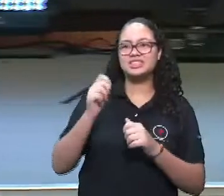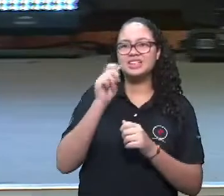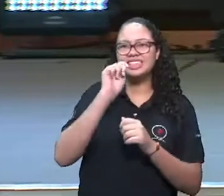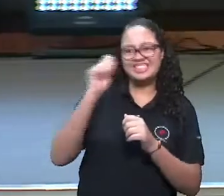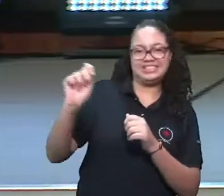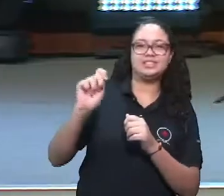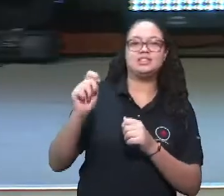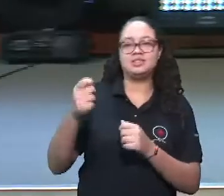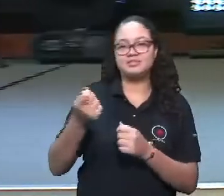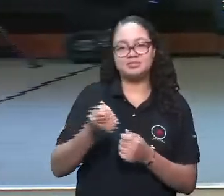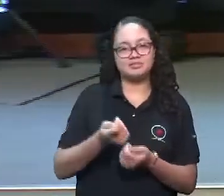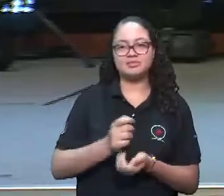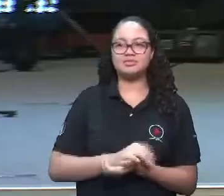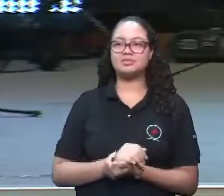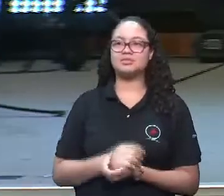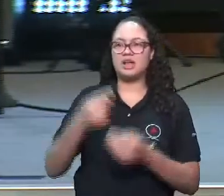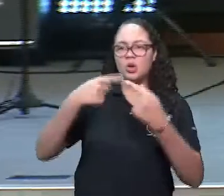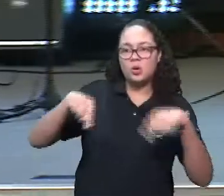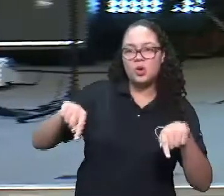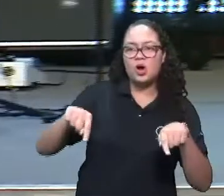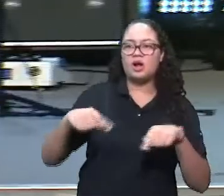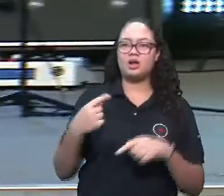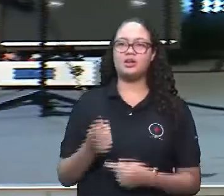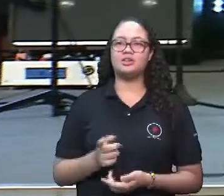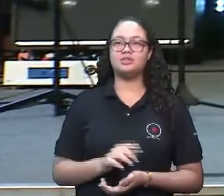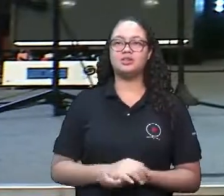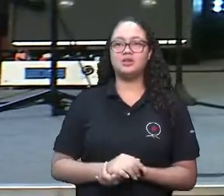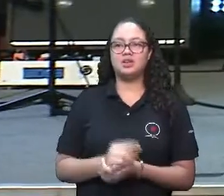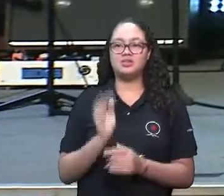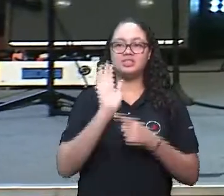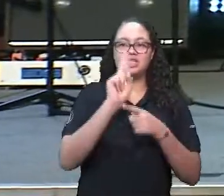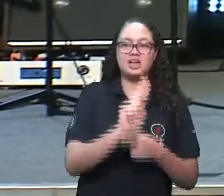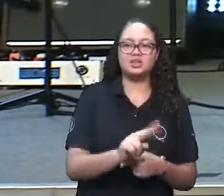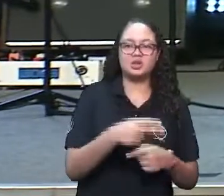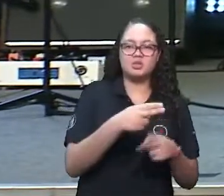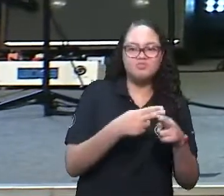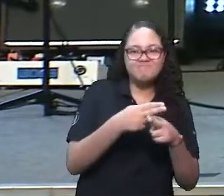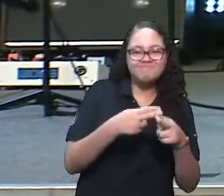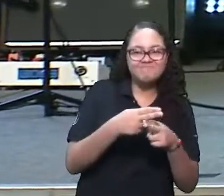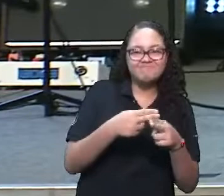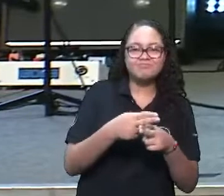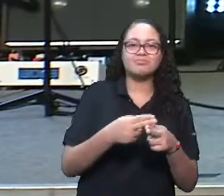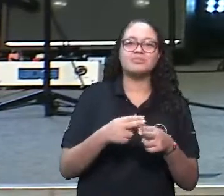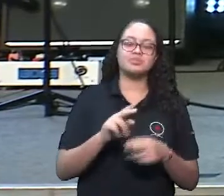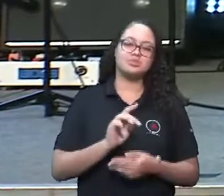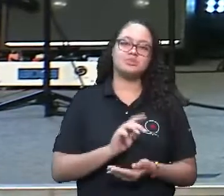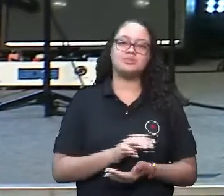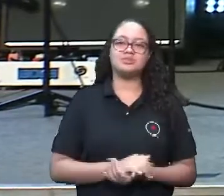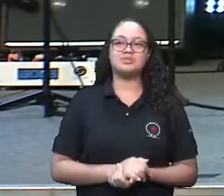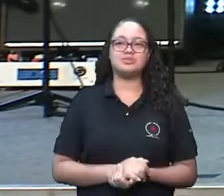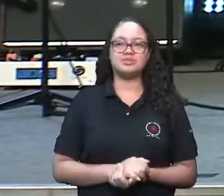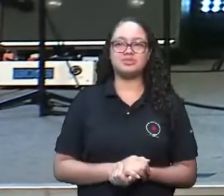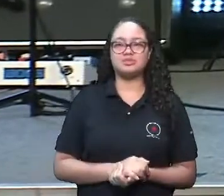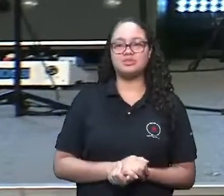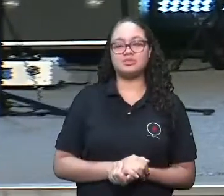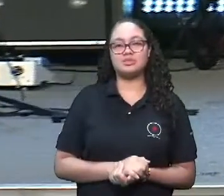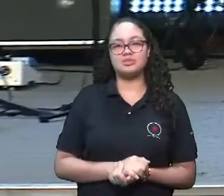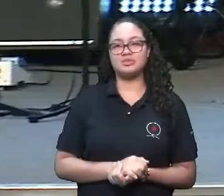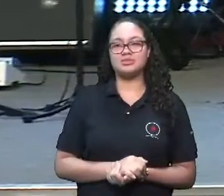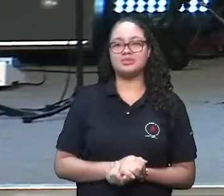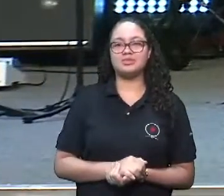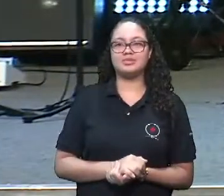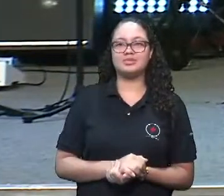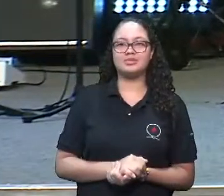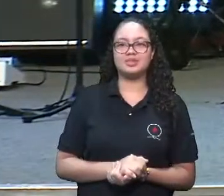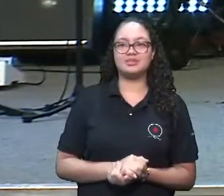churrasco, aí você leva para o teu vizinho a faca, para fazer o churrasco, aquela que você chamou de bênção. No meio do caminho você perde